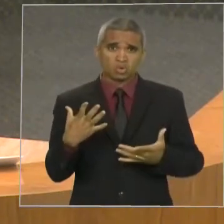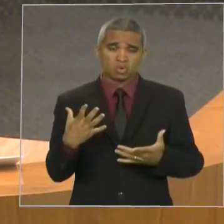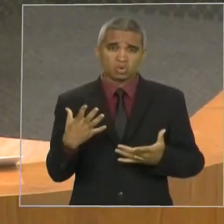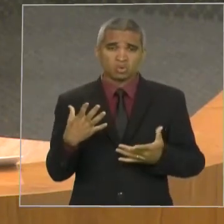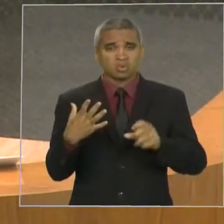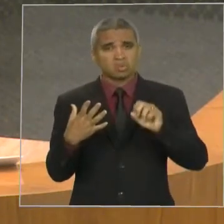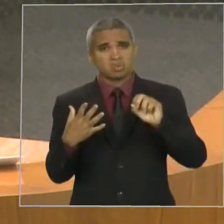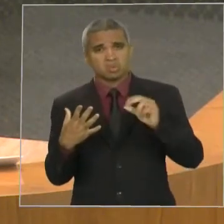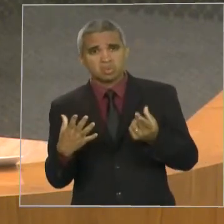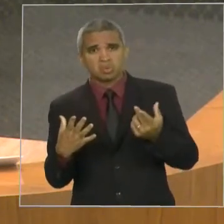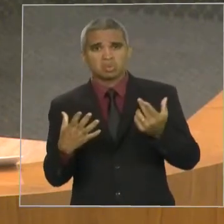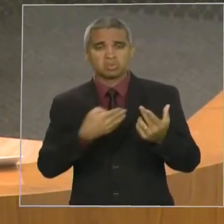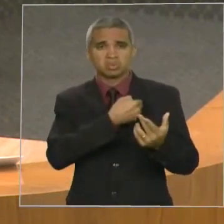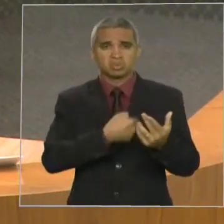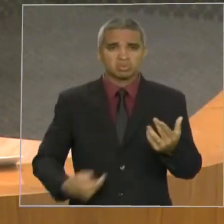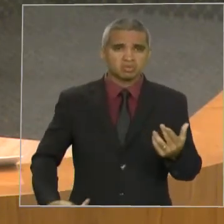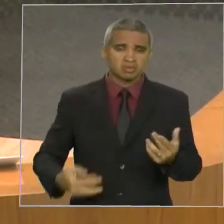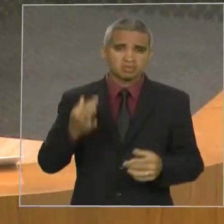governador Flávio Dino